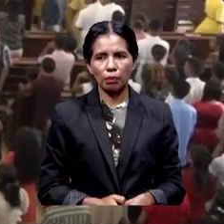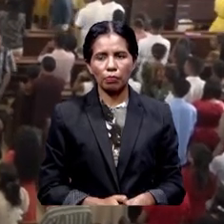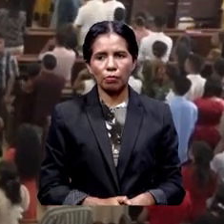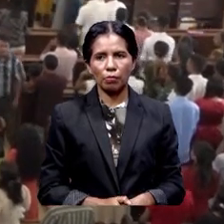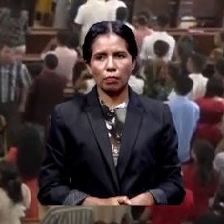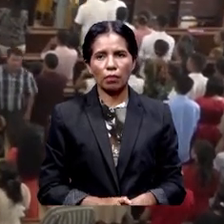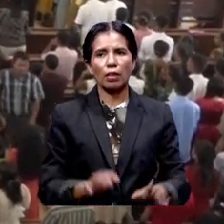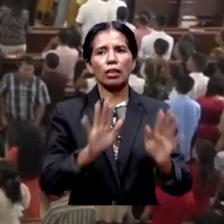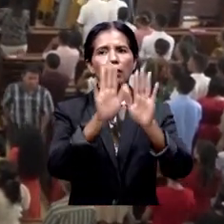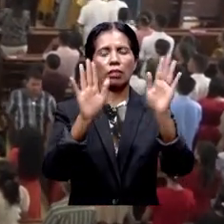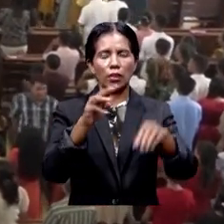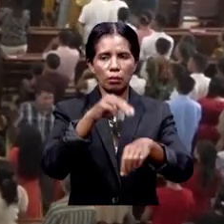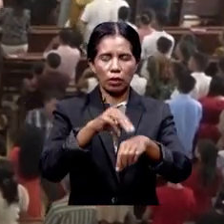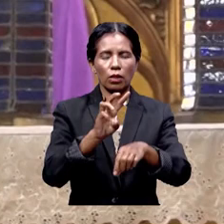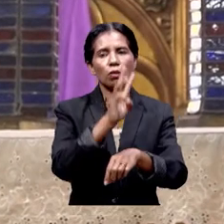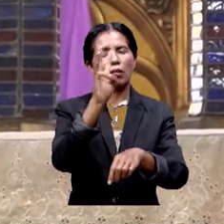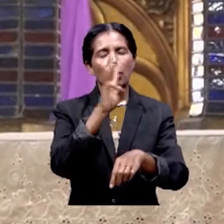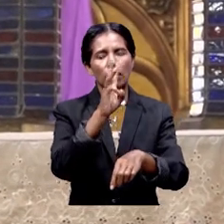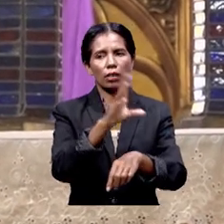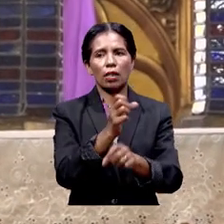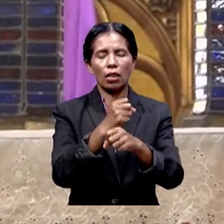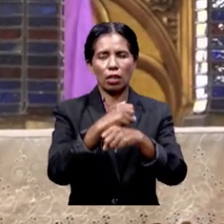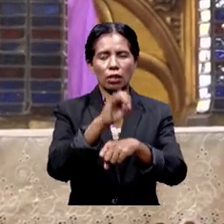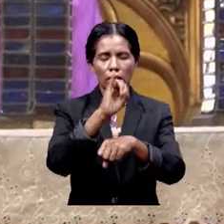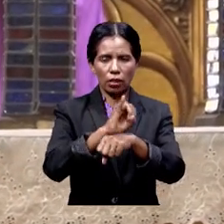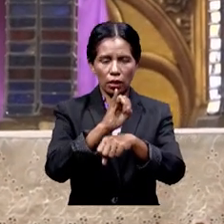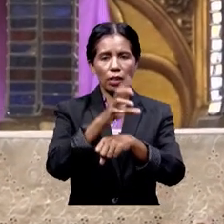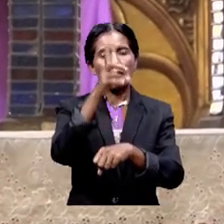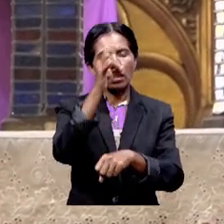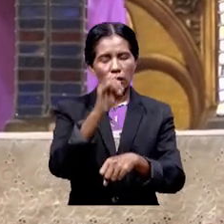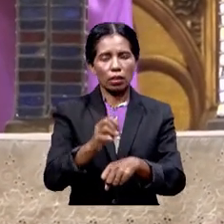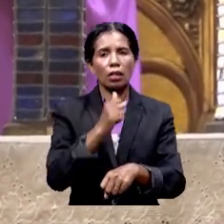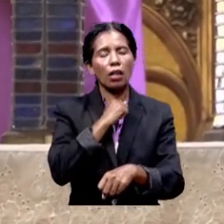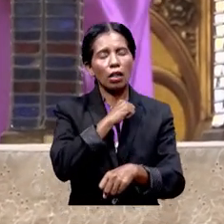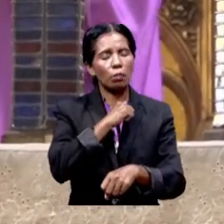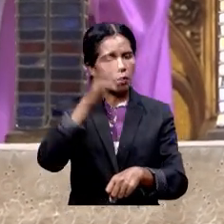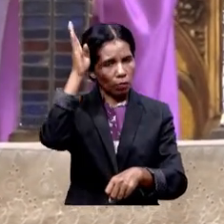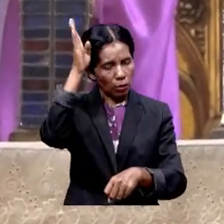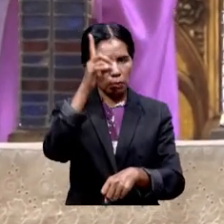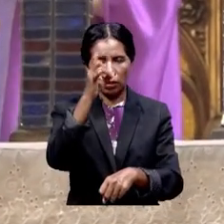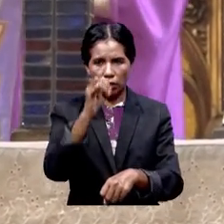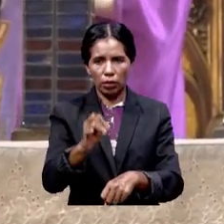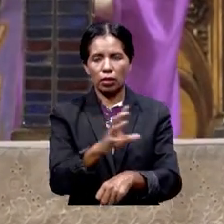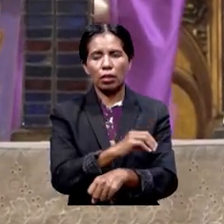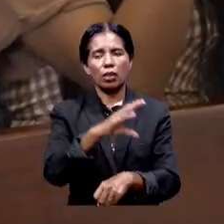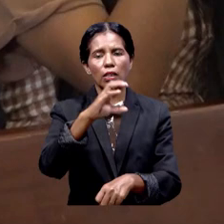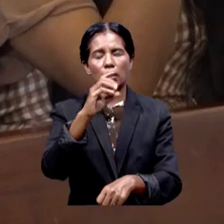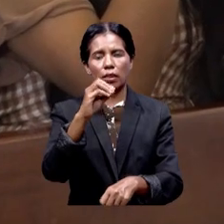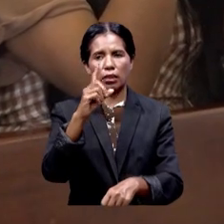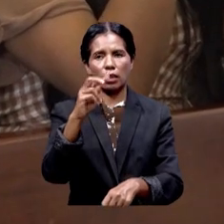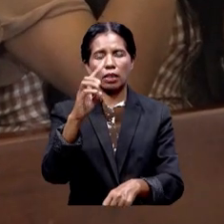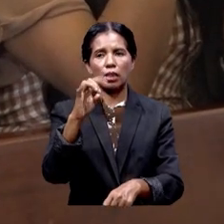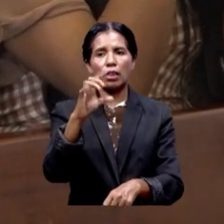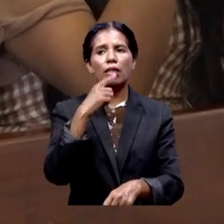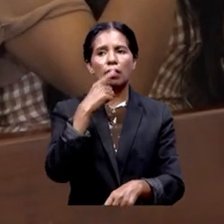E a celebração missa quarta-feira cinzas na Bihalau e Igreja Catedral Dili, Arcebispo Metropolita Dili, Dom Virgílio Cardeal do Carmo da Silva, esteve